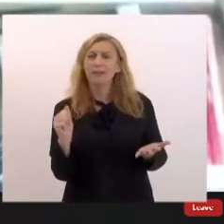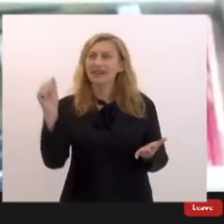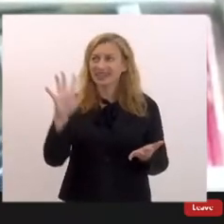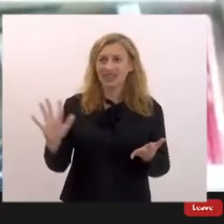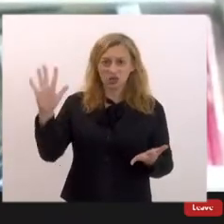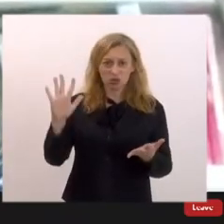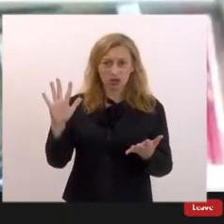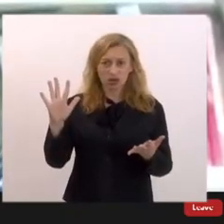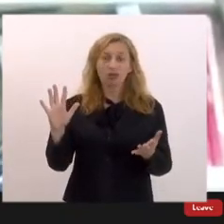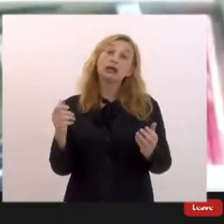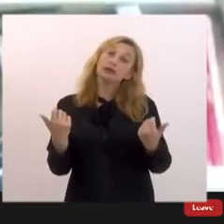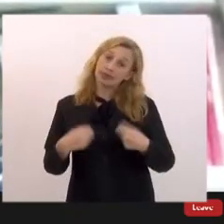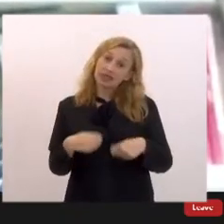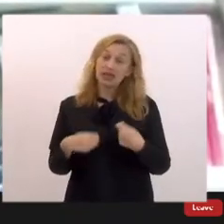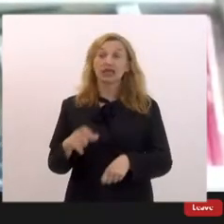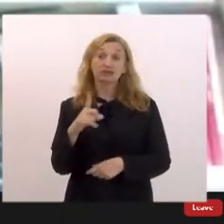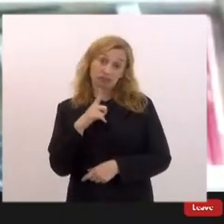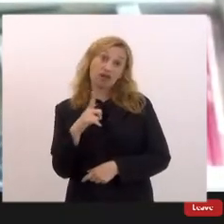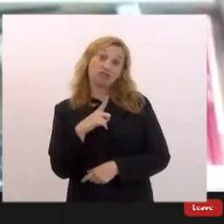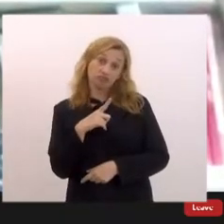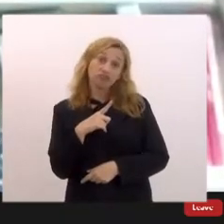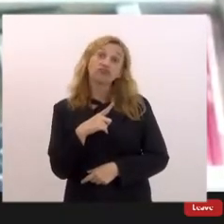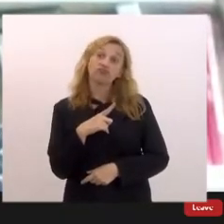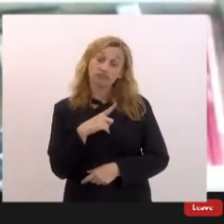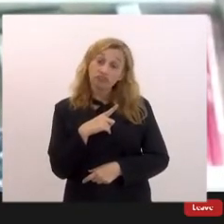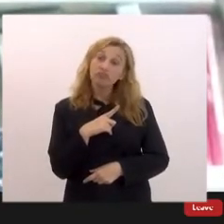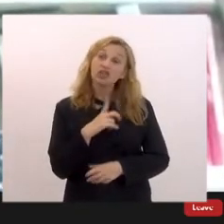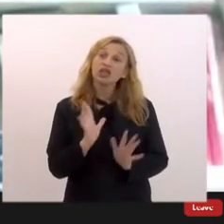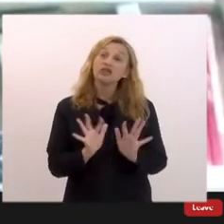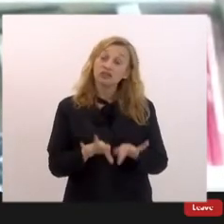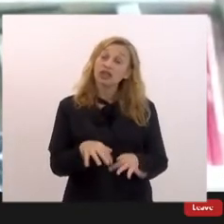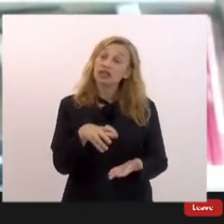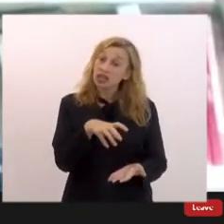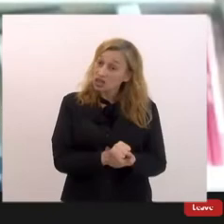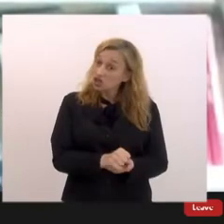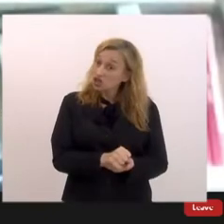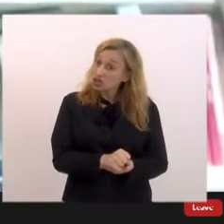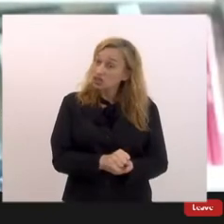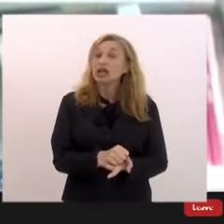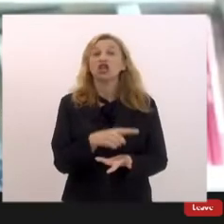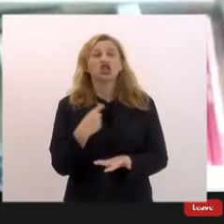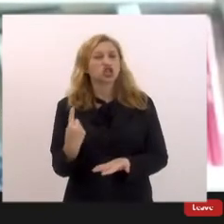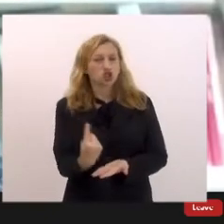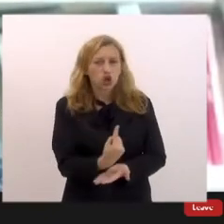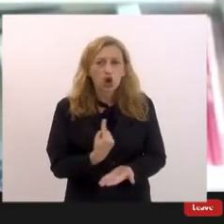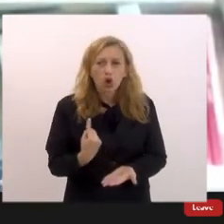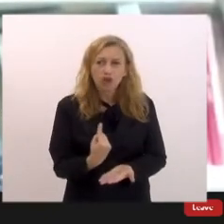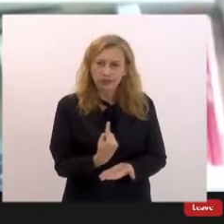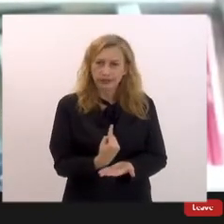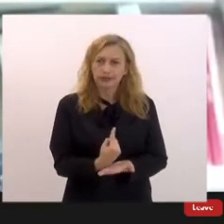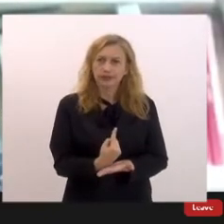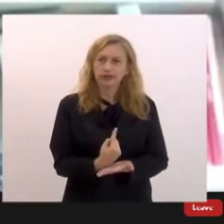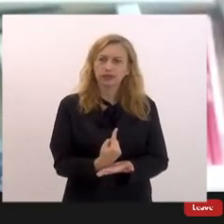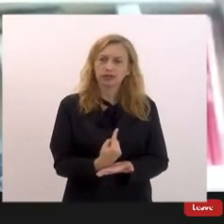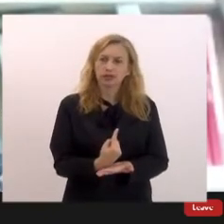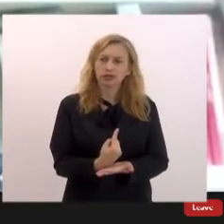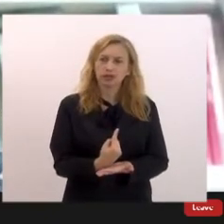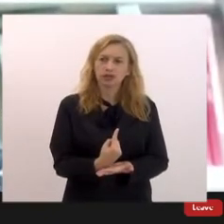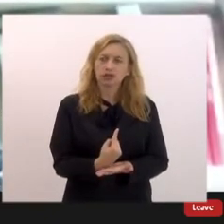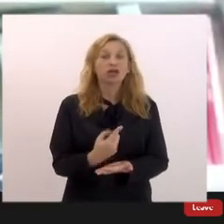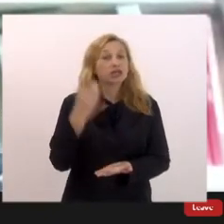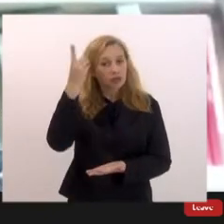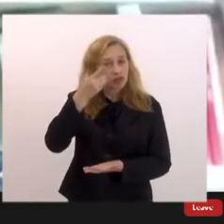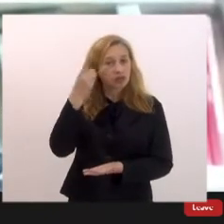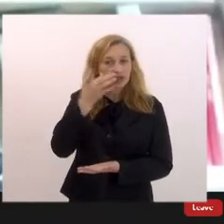que deveria ter, e termino registrando que nós não estaríamos, deputado